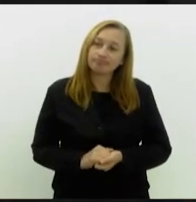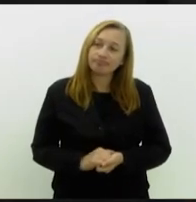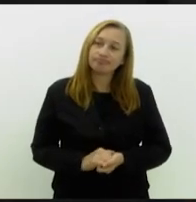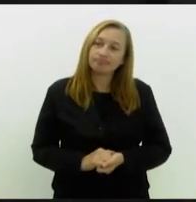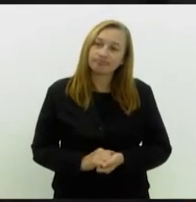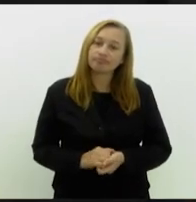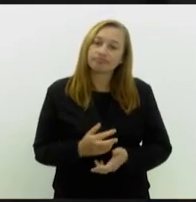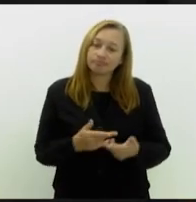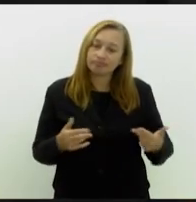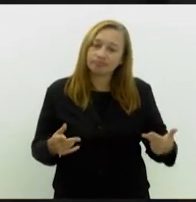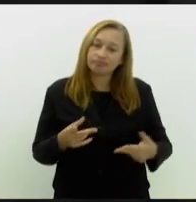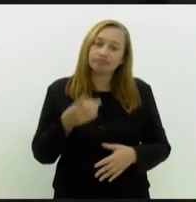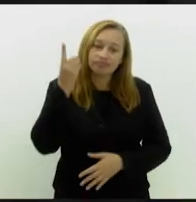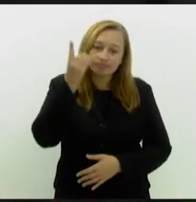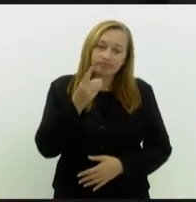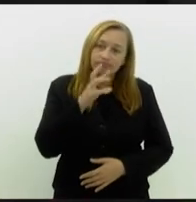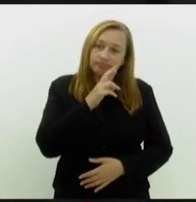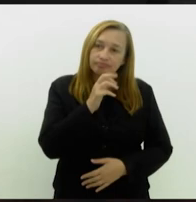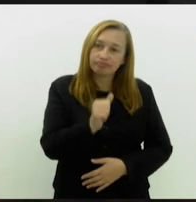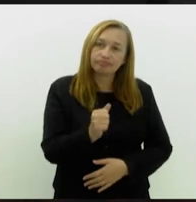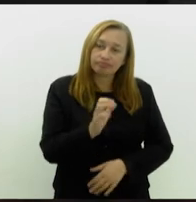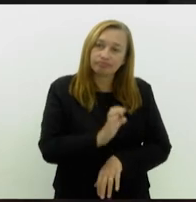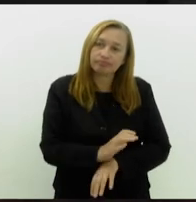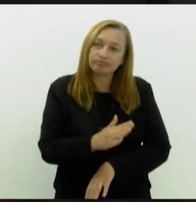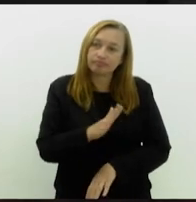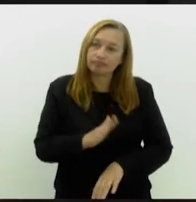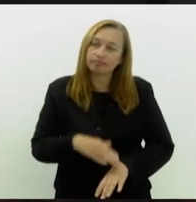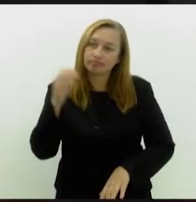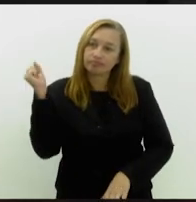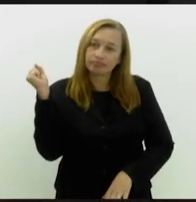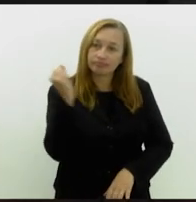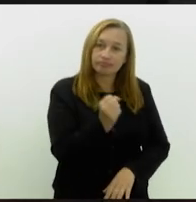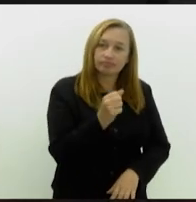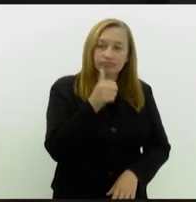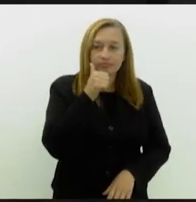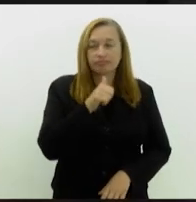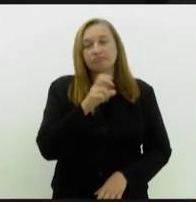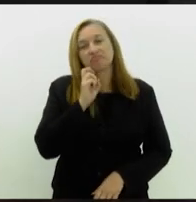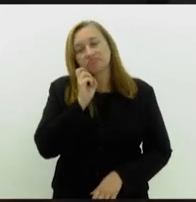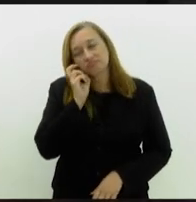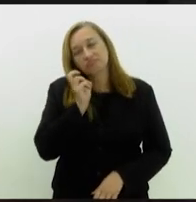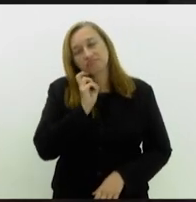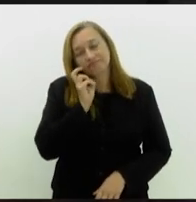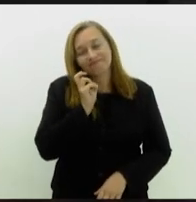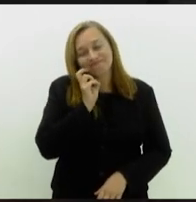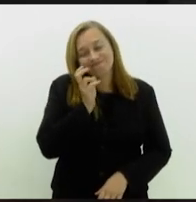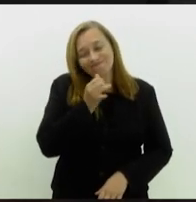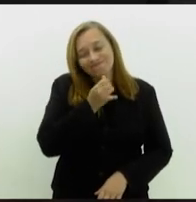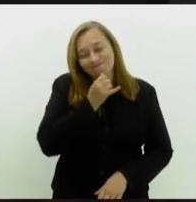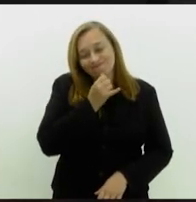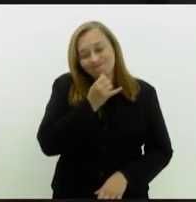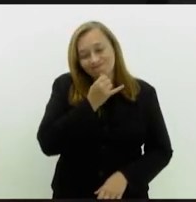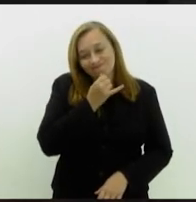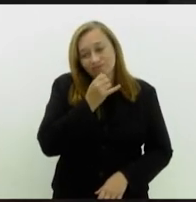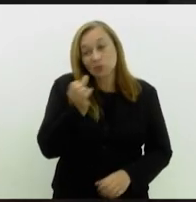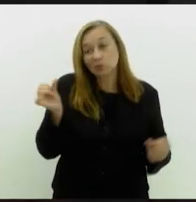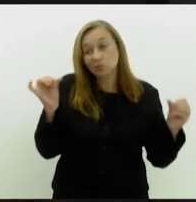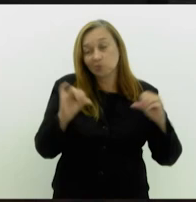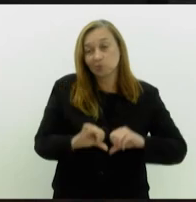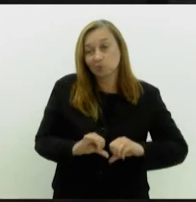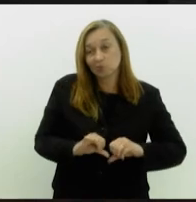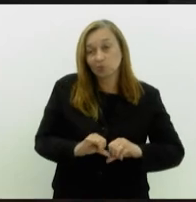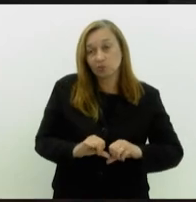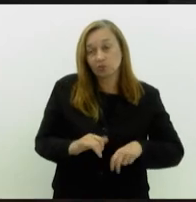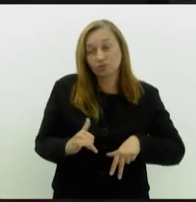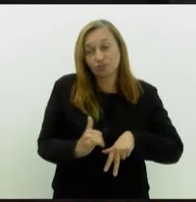e deputadas deputado Rodrigo amorinho do estado que mais mata mulheres É vergonhoso lamentável e o pior essa